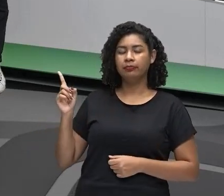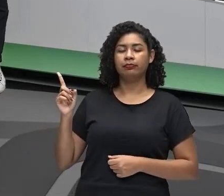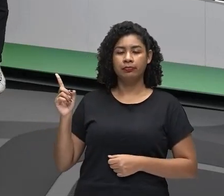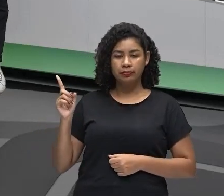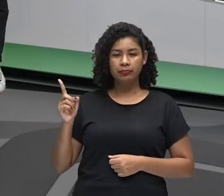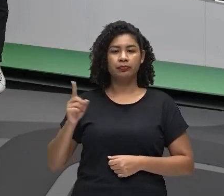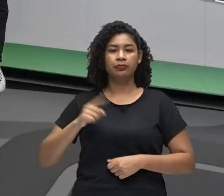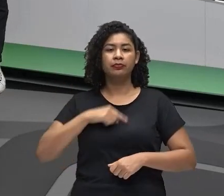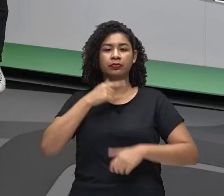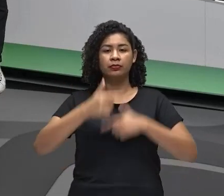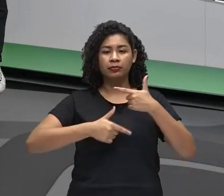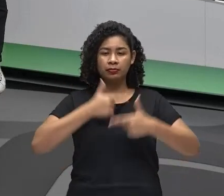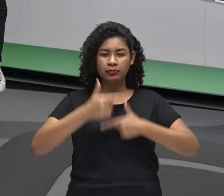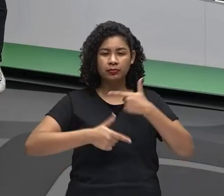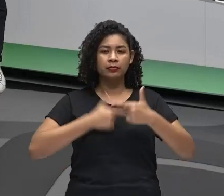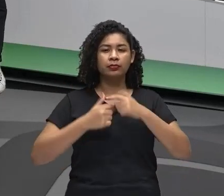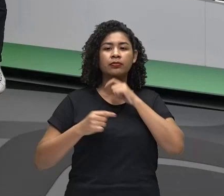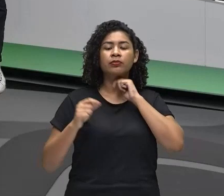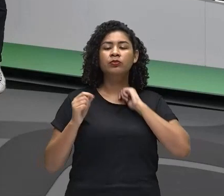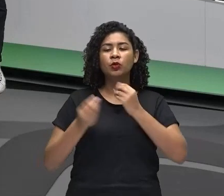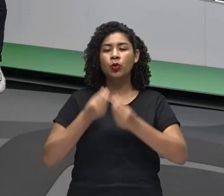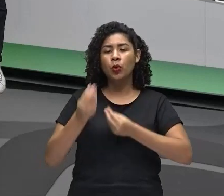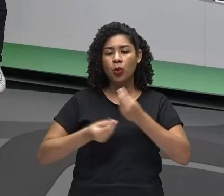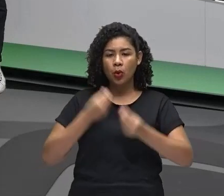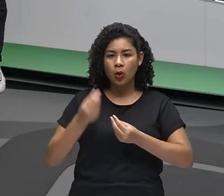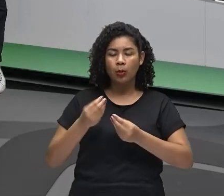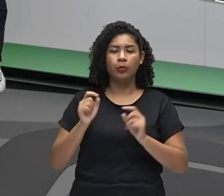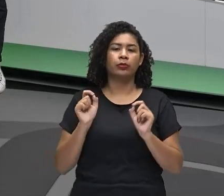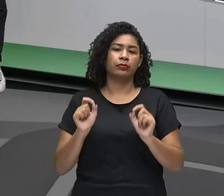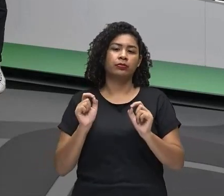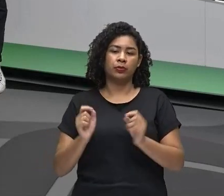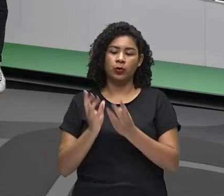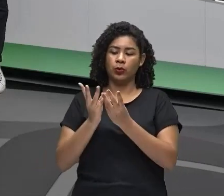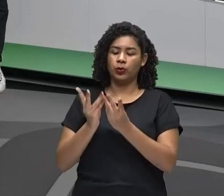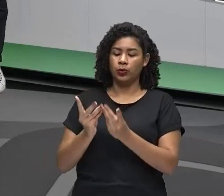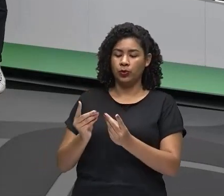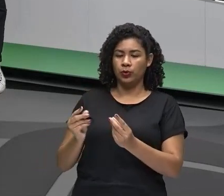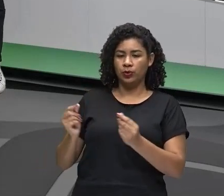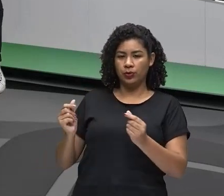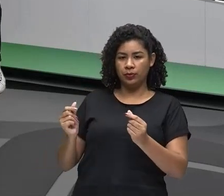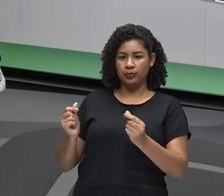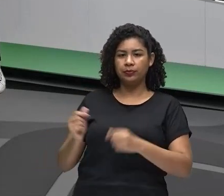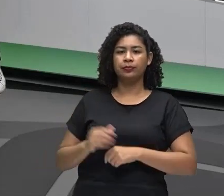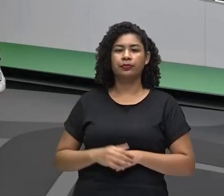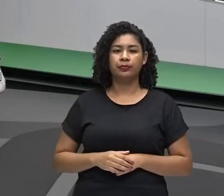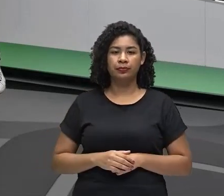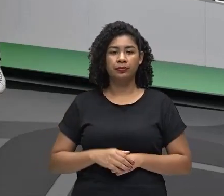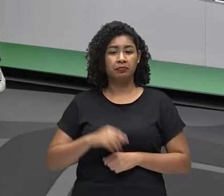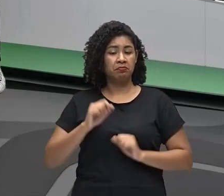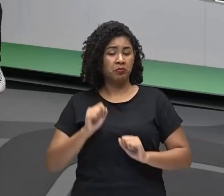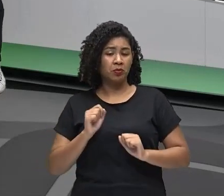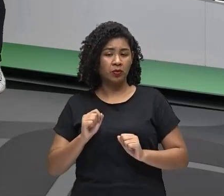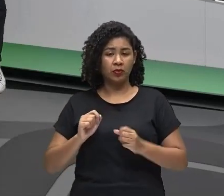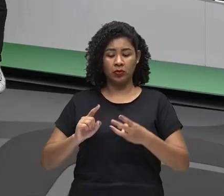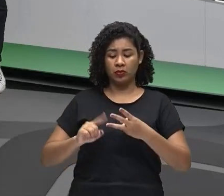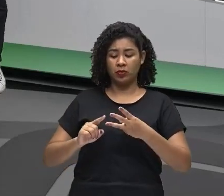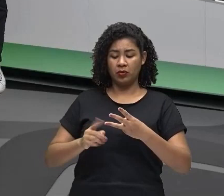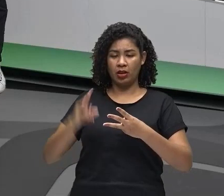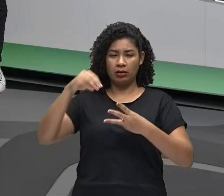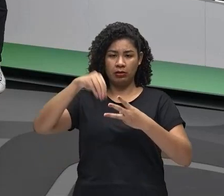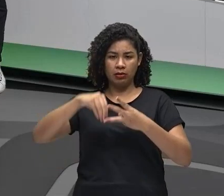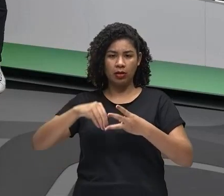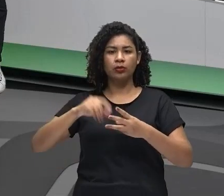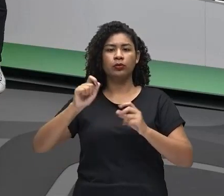na degradação, na decomposição daquela matéria morta, né? Que podem ser aí as bactérias e os